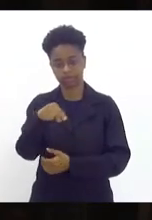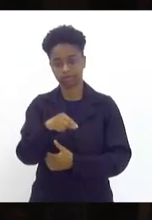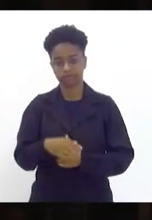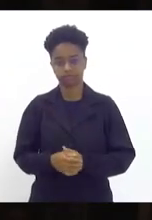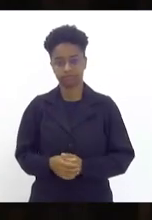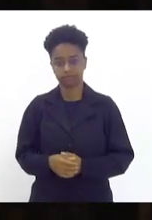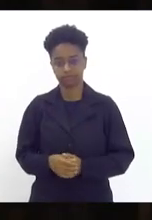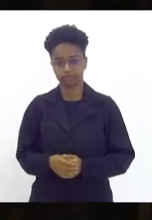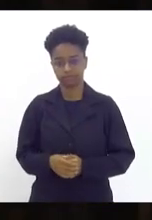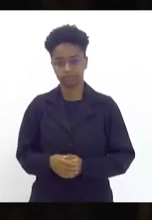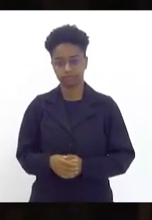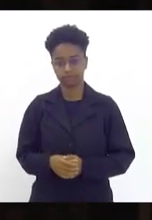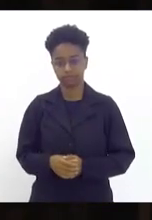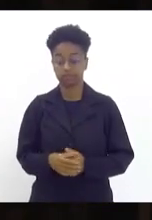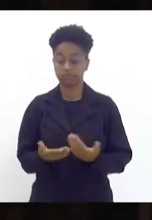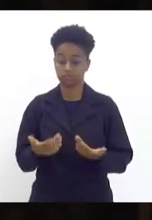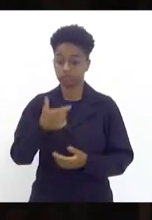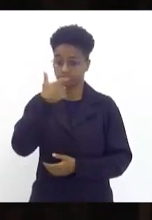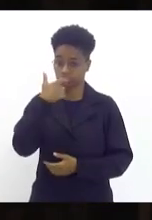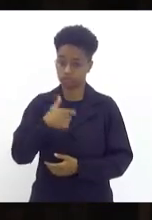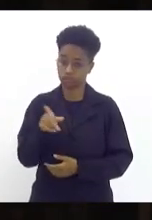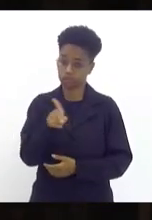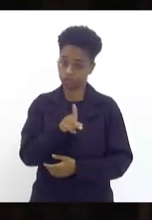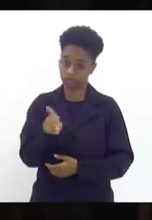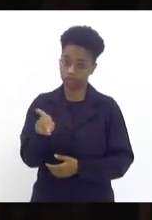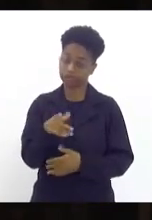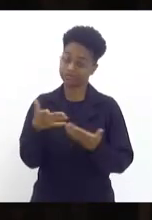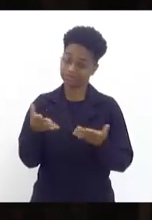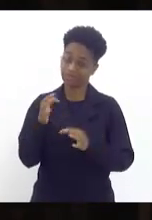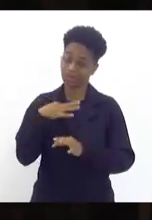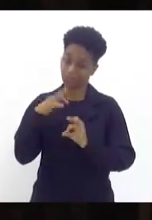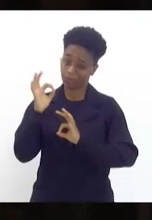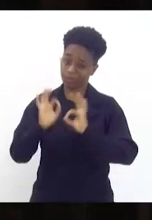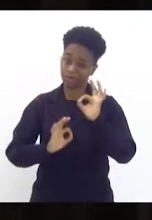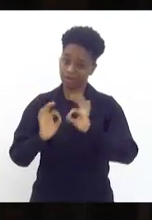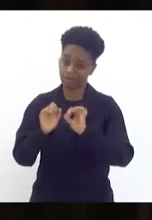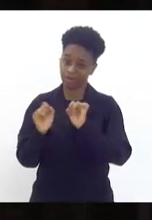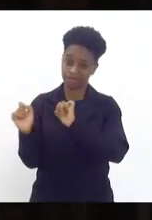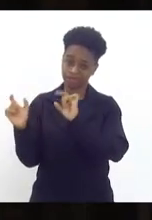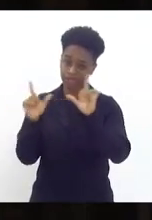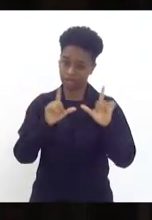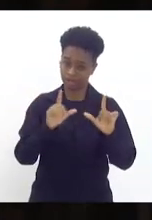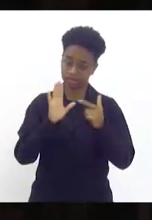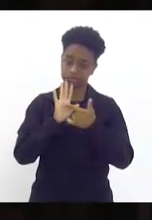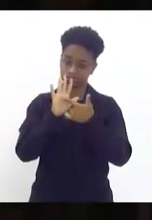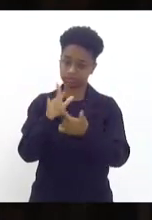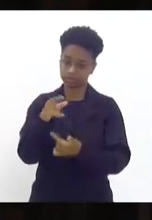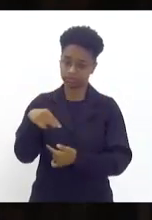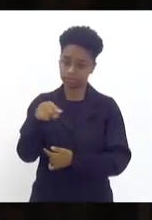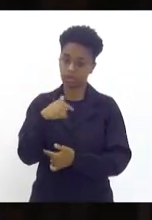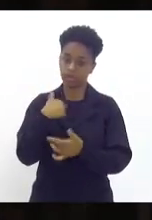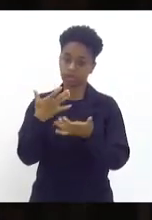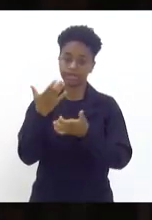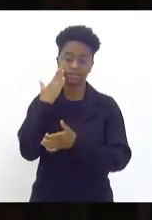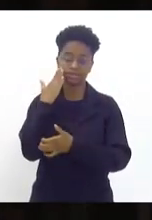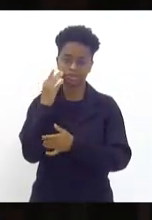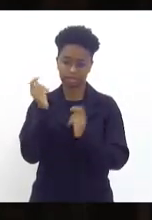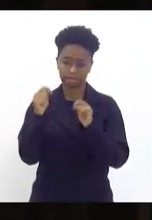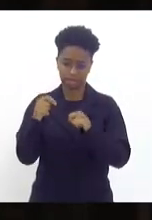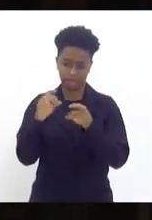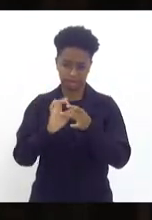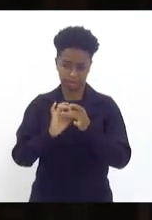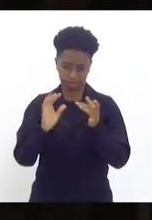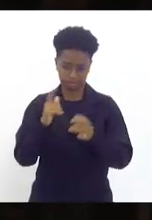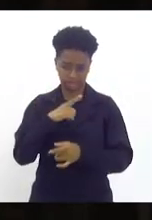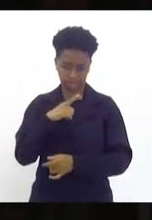vocês. Então, eu, como uma boa professora, eu preparei uma apresentaçãozinha que eu queria saber se já está